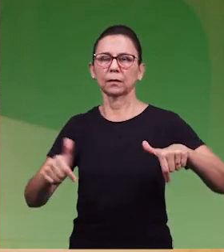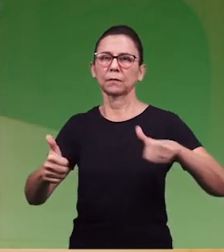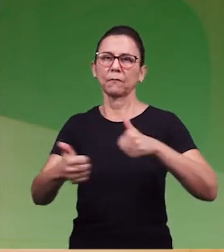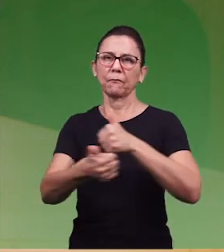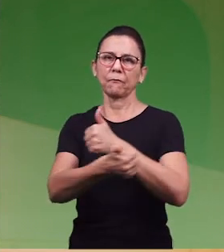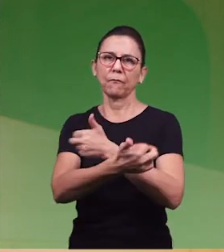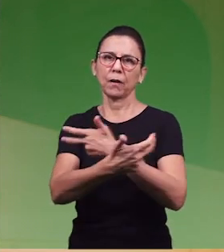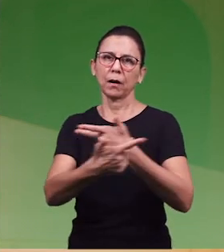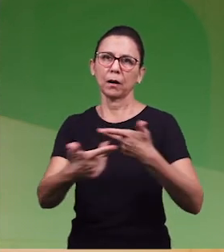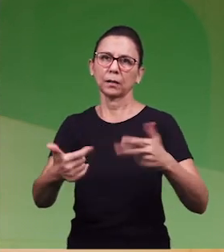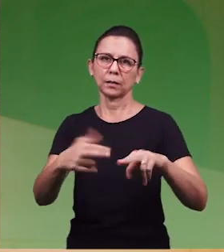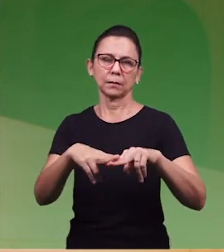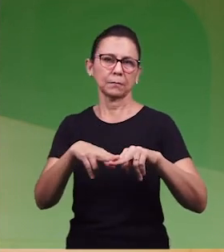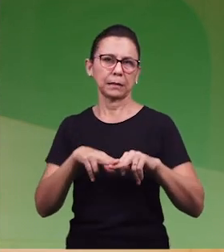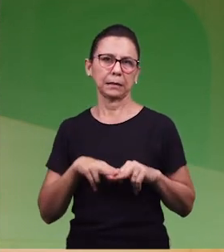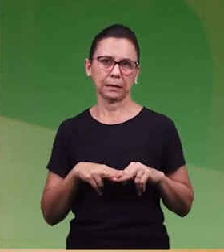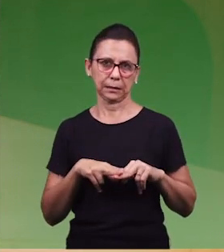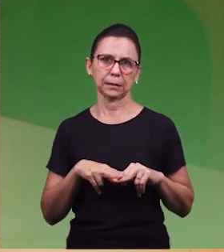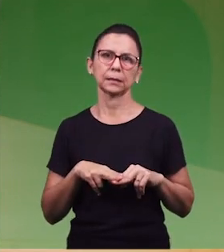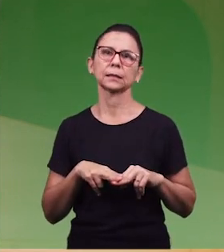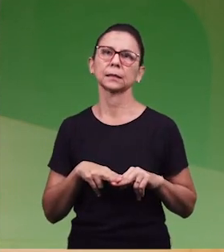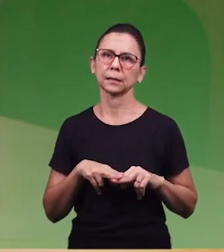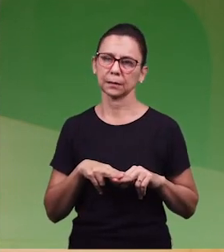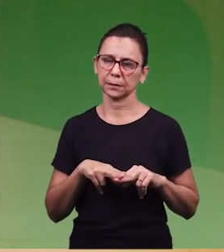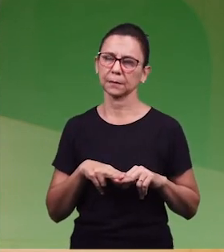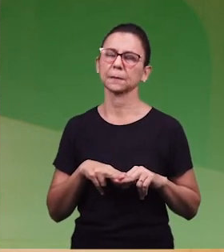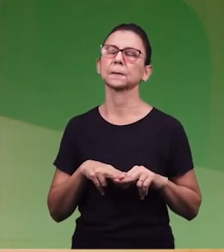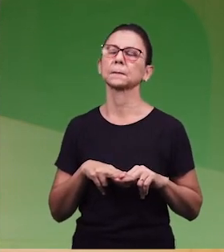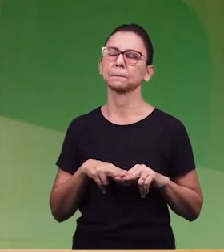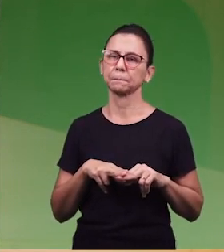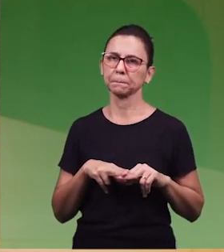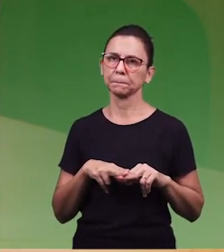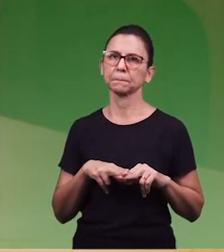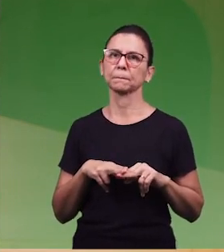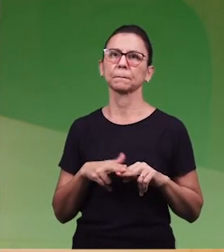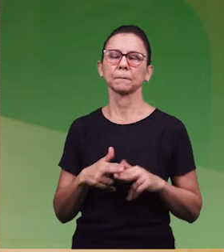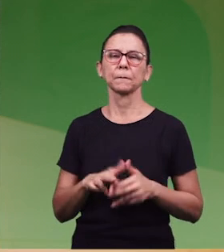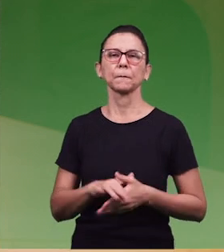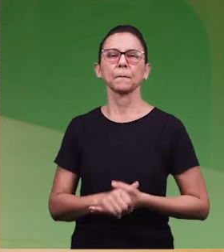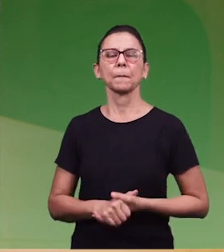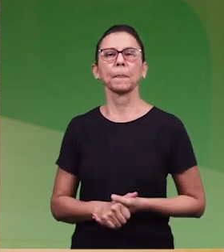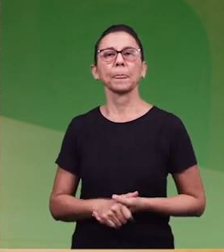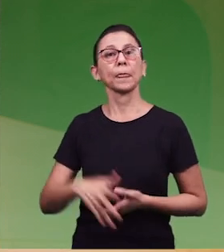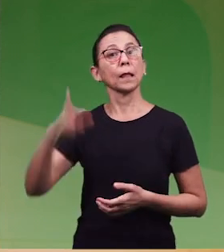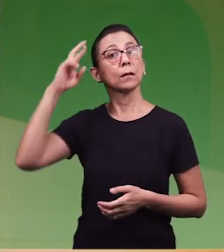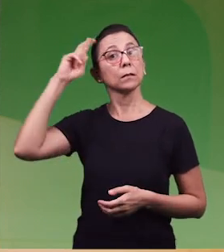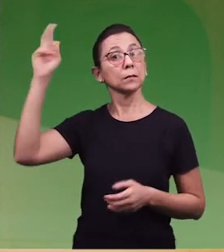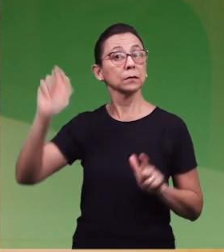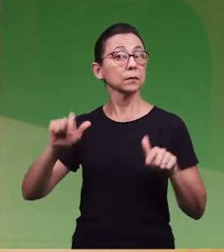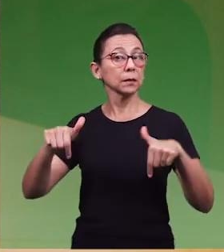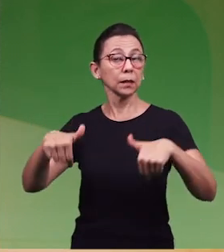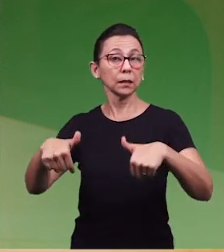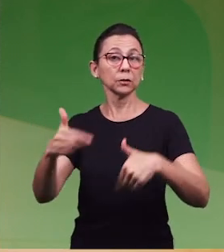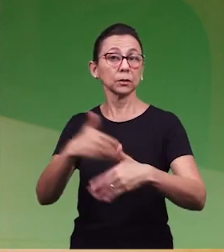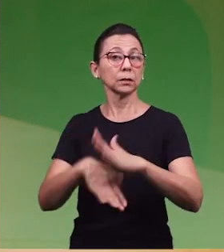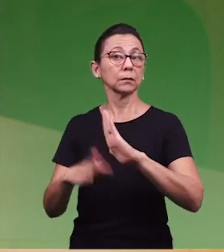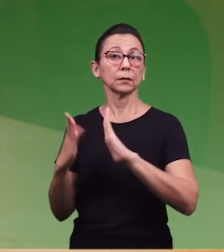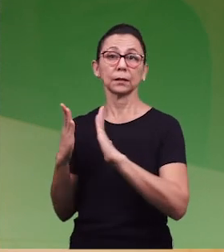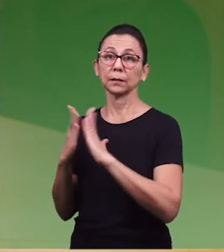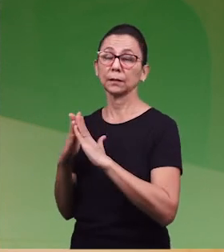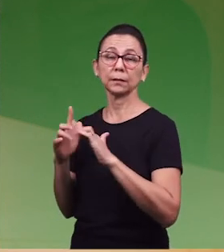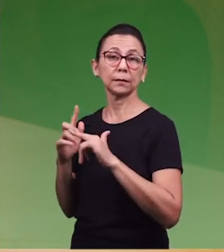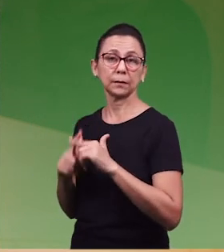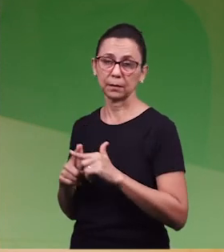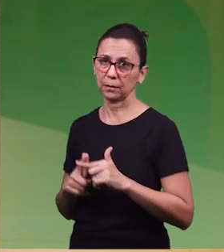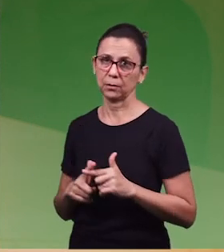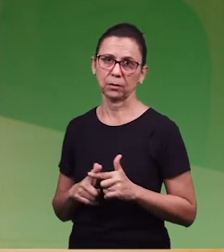seja, as muitas formas pelas quais o Senhor opera no meio da igreja. Então esse entendimento